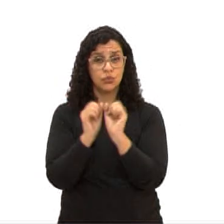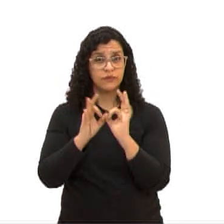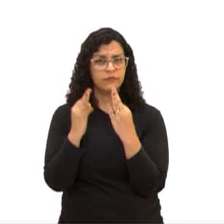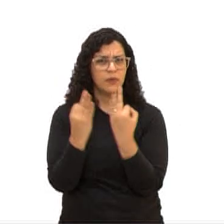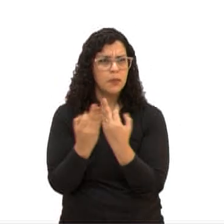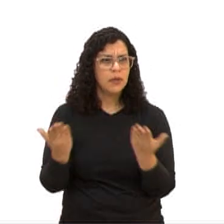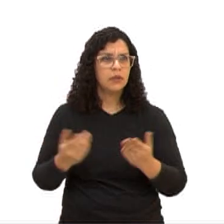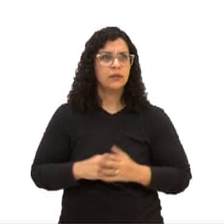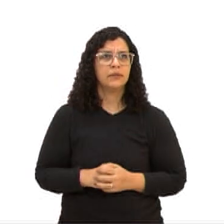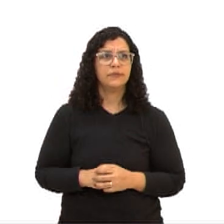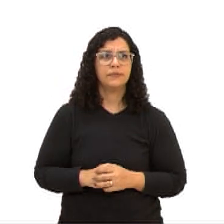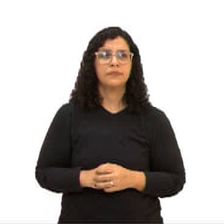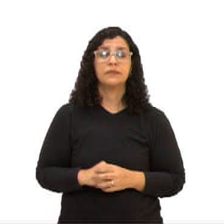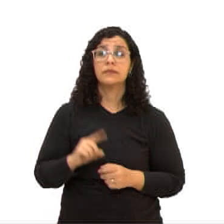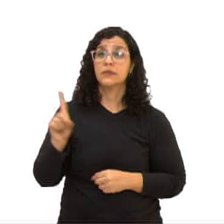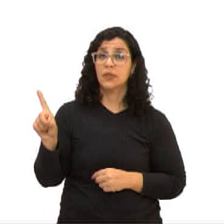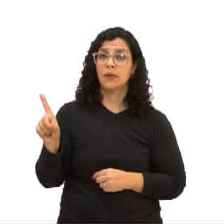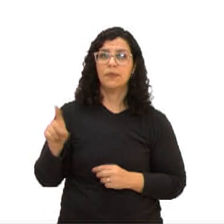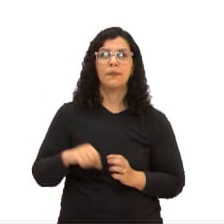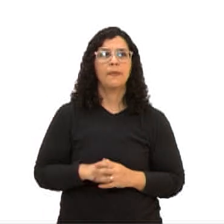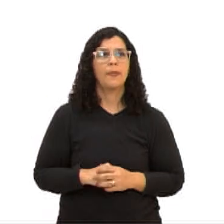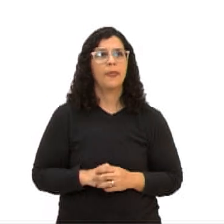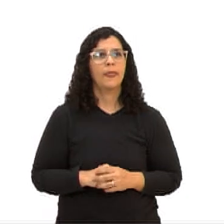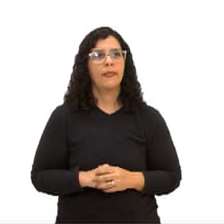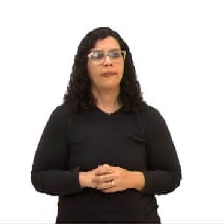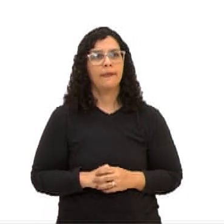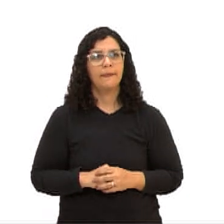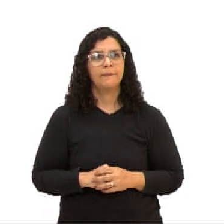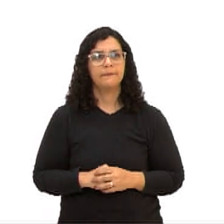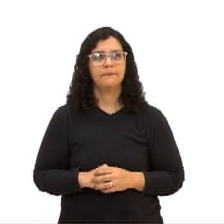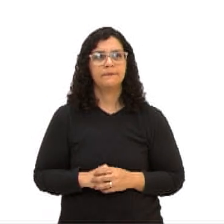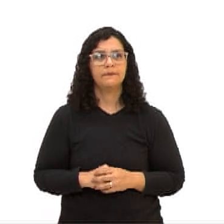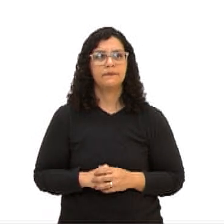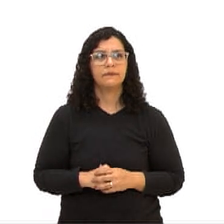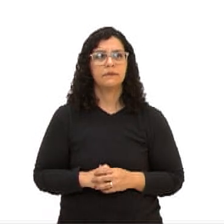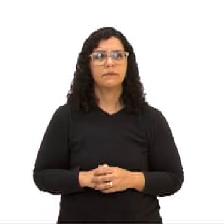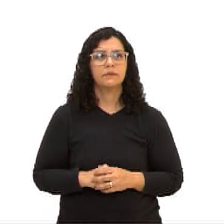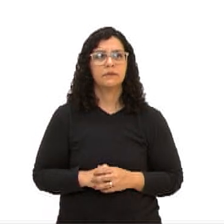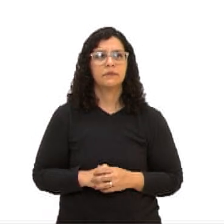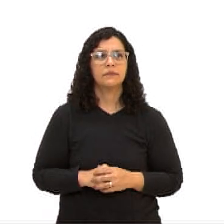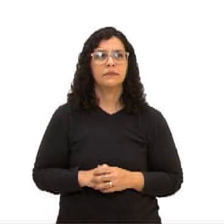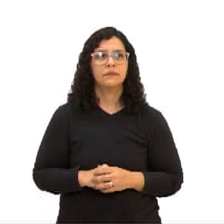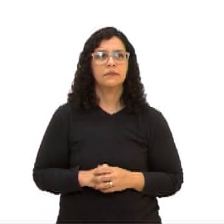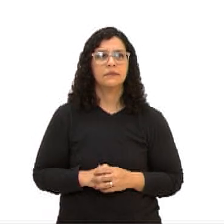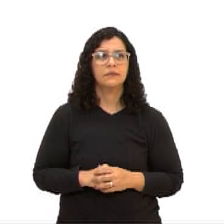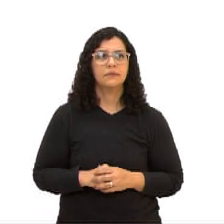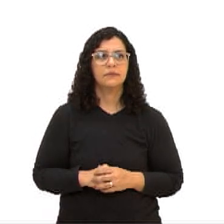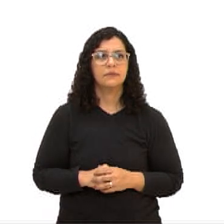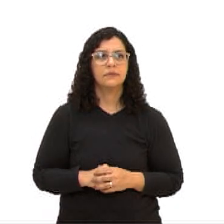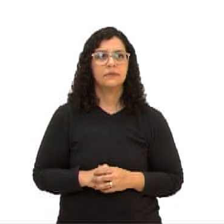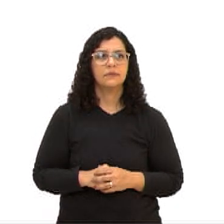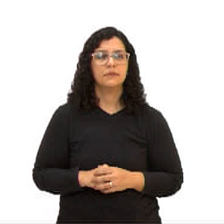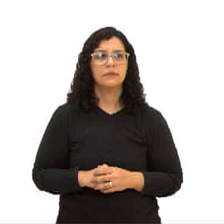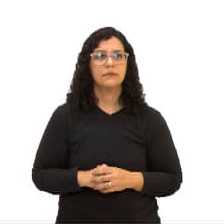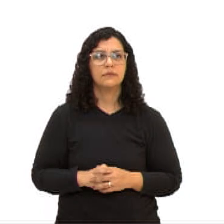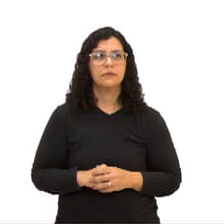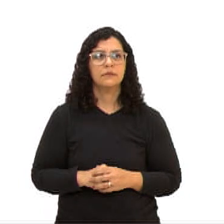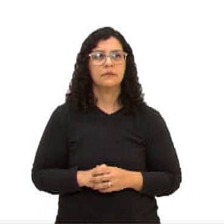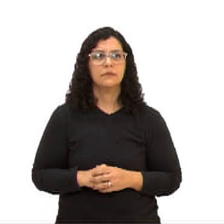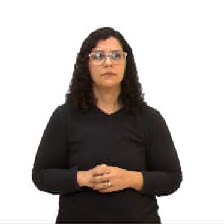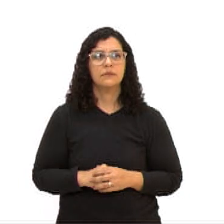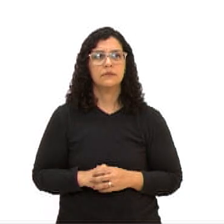família? Em uma casa, todas as pessoas que vivem ali necessitam participar das tarefas e